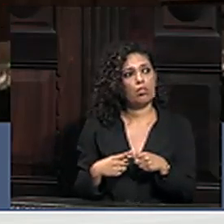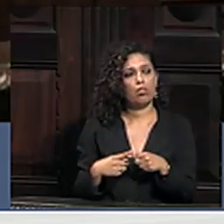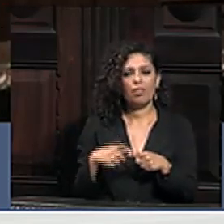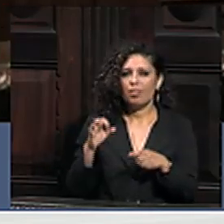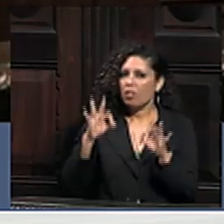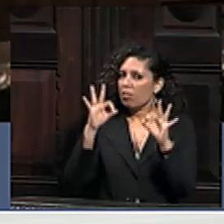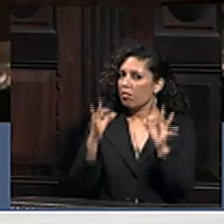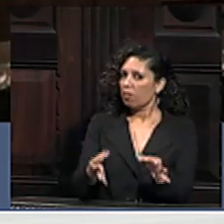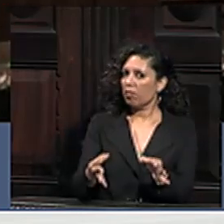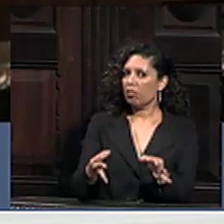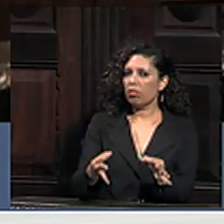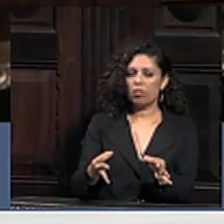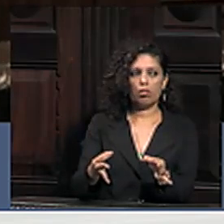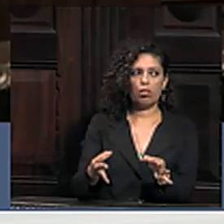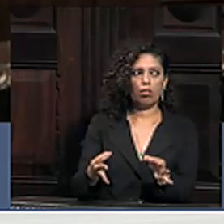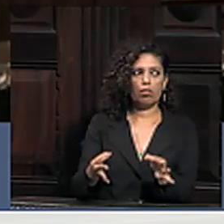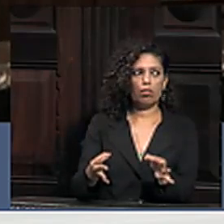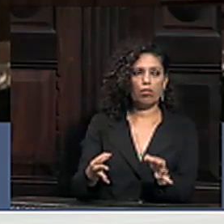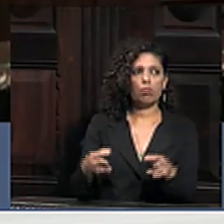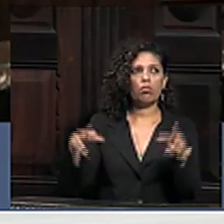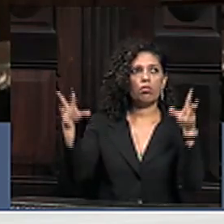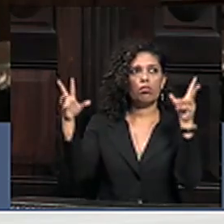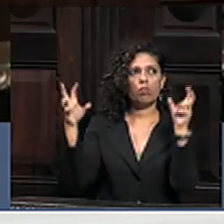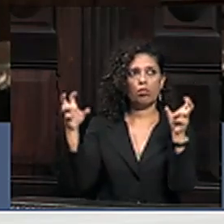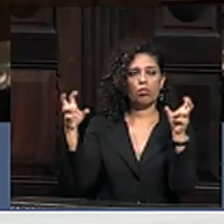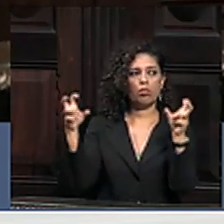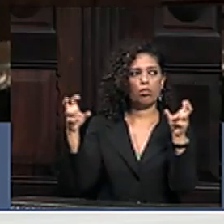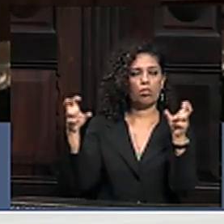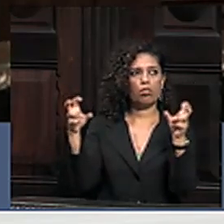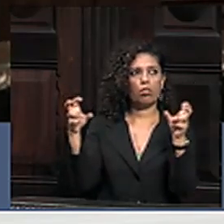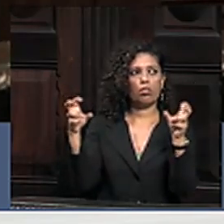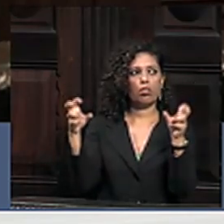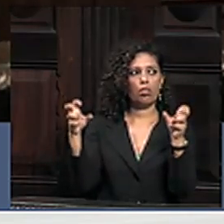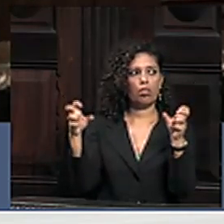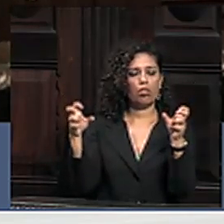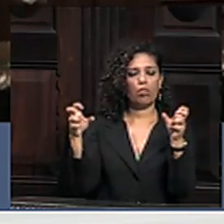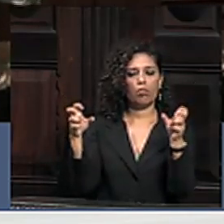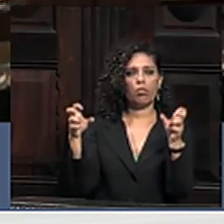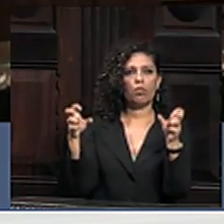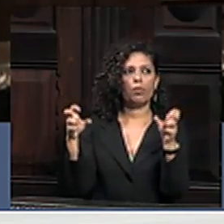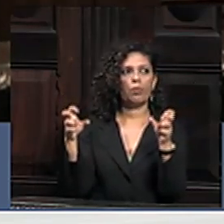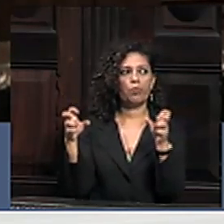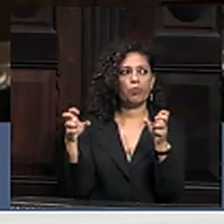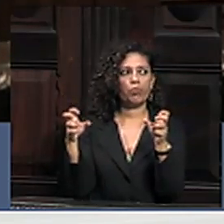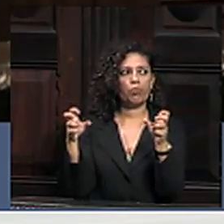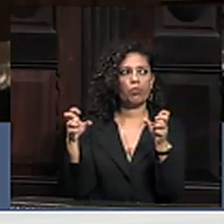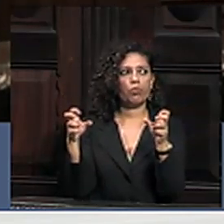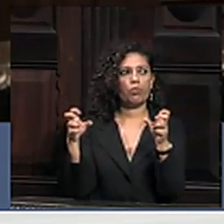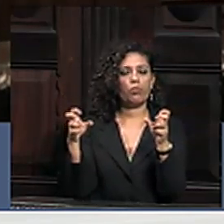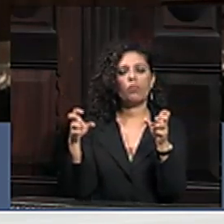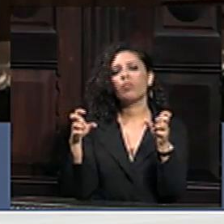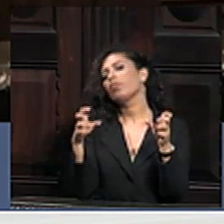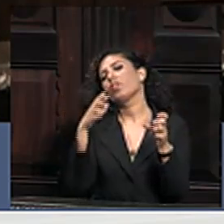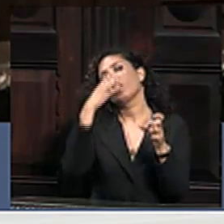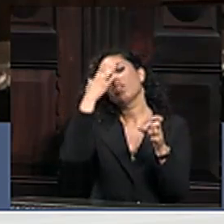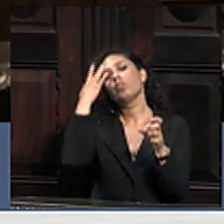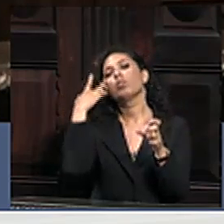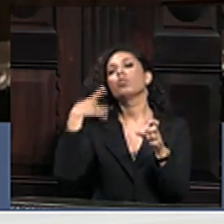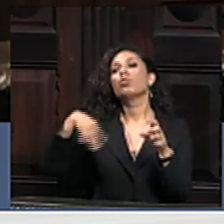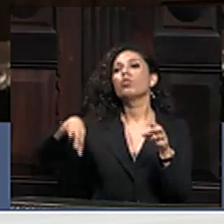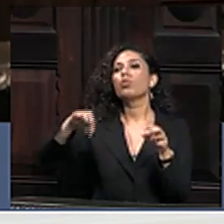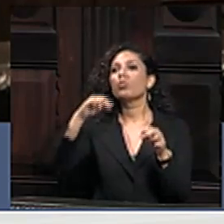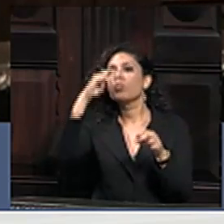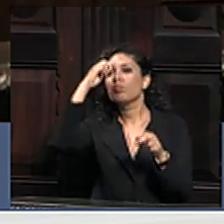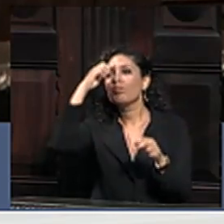óbvio que este tema esteve presente no inconsciente de